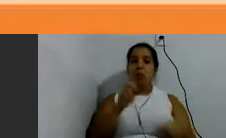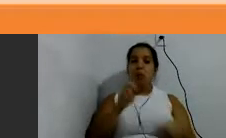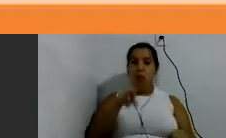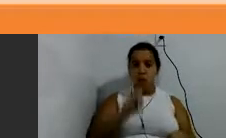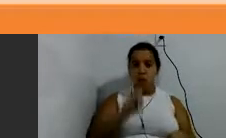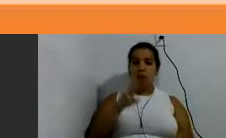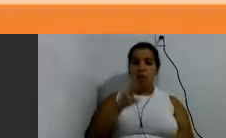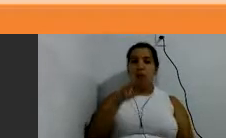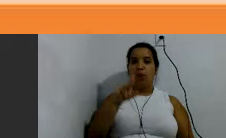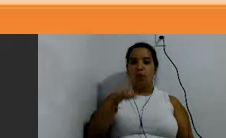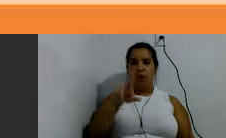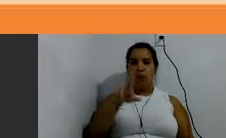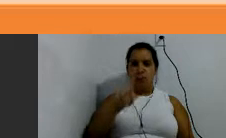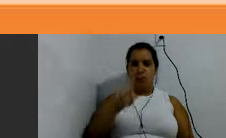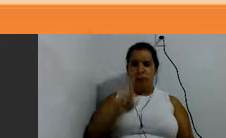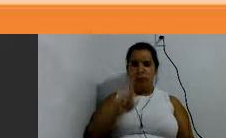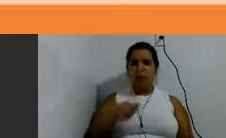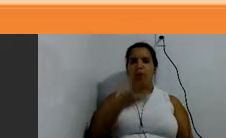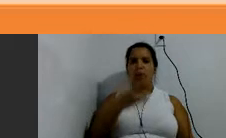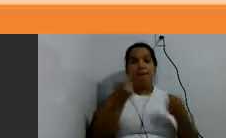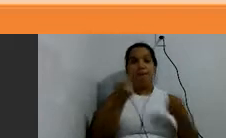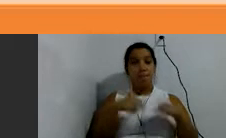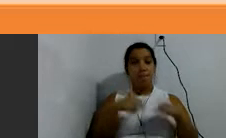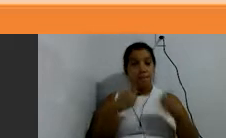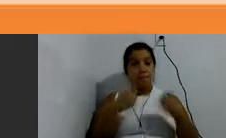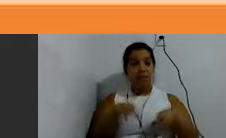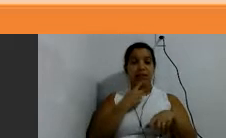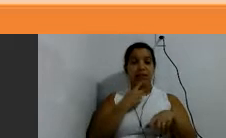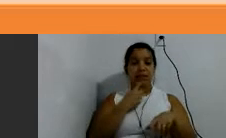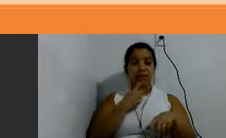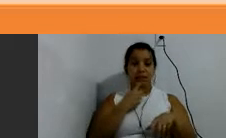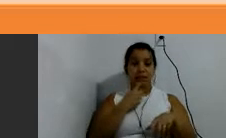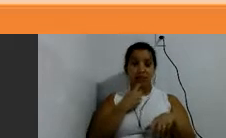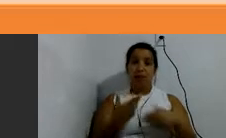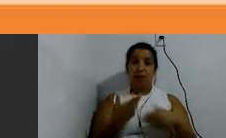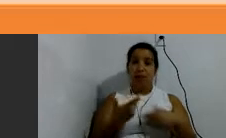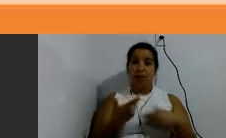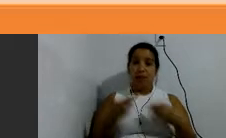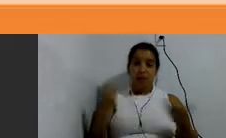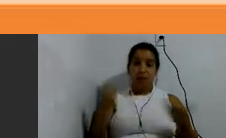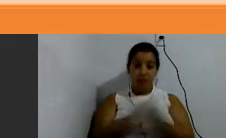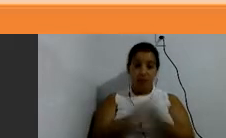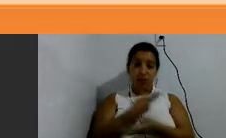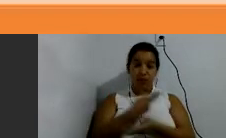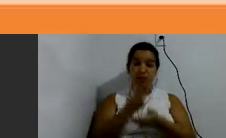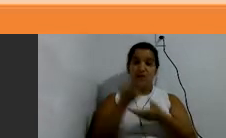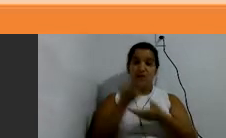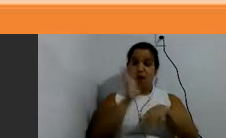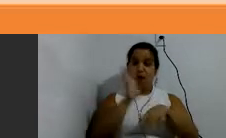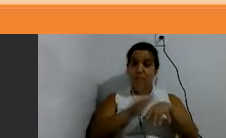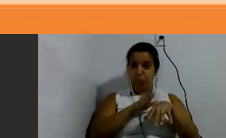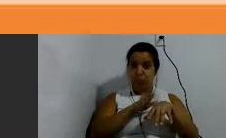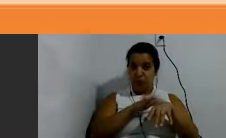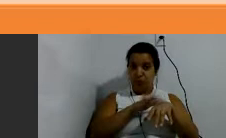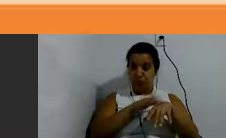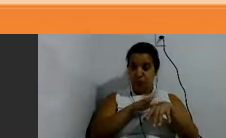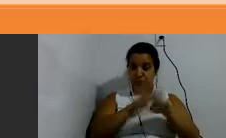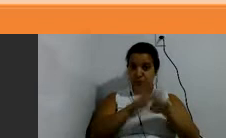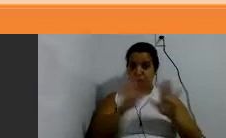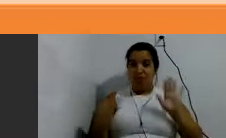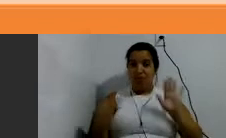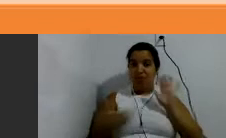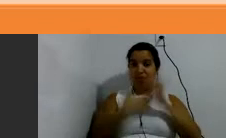pulpa, ninfa. Então, ele precisa de sangue para fazer a equidise, ou seja, ele evoluir até